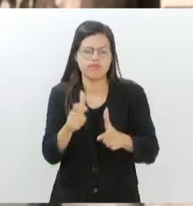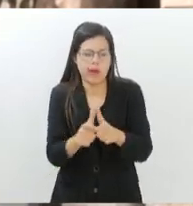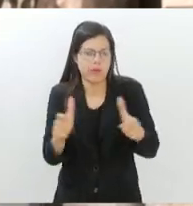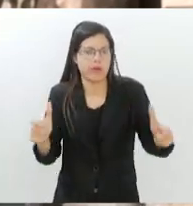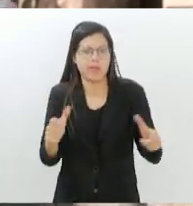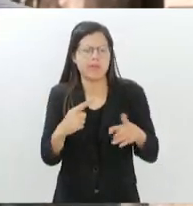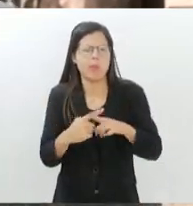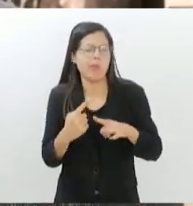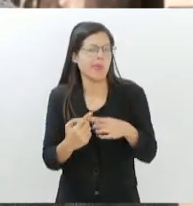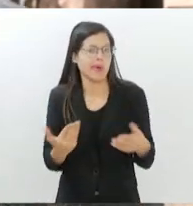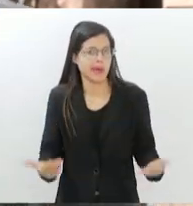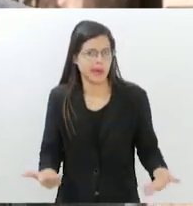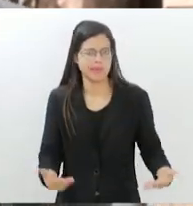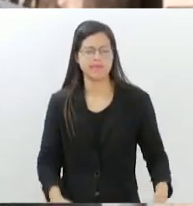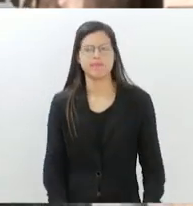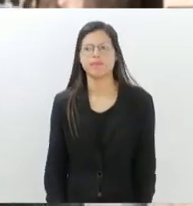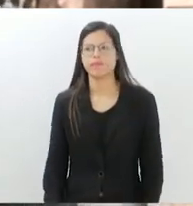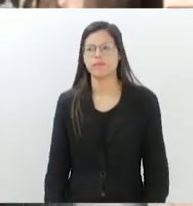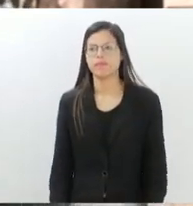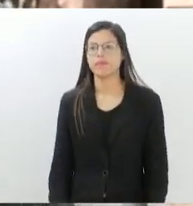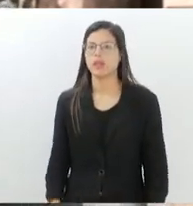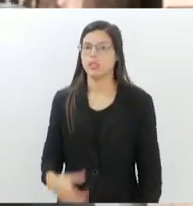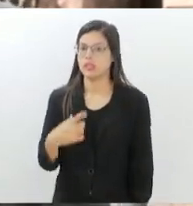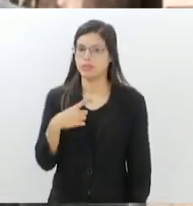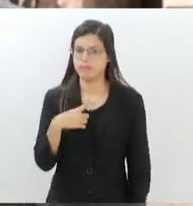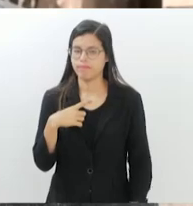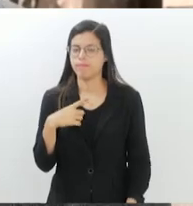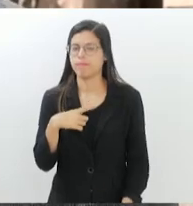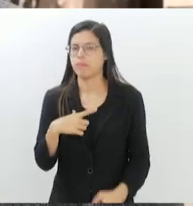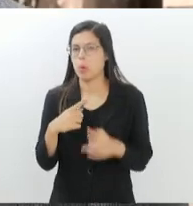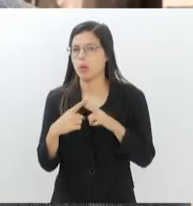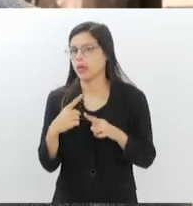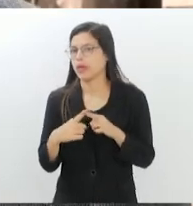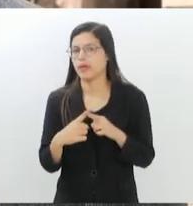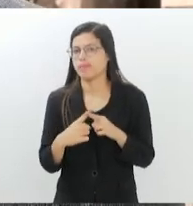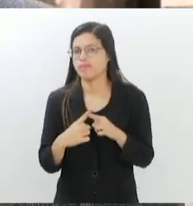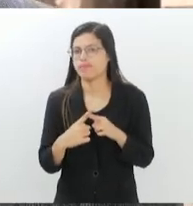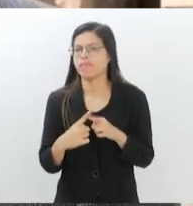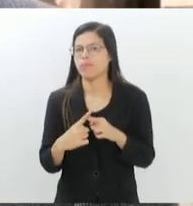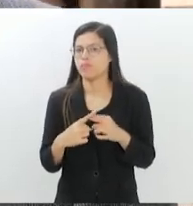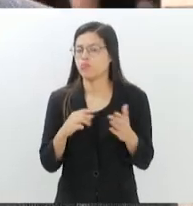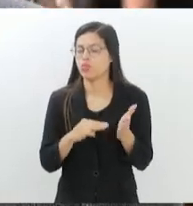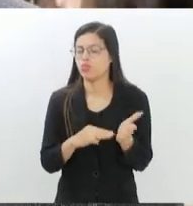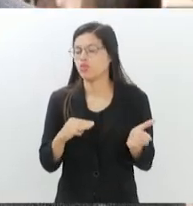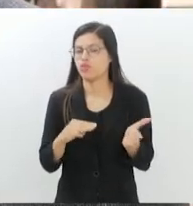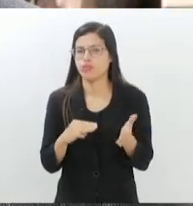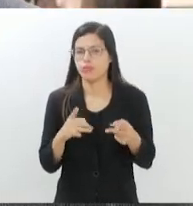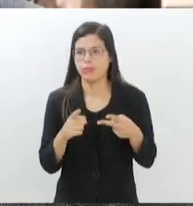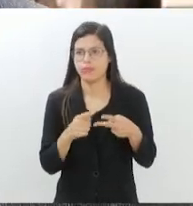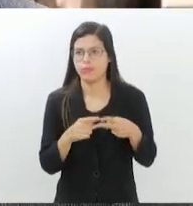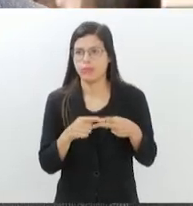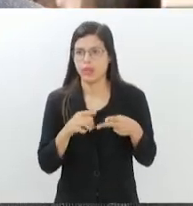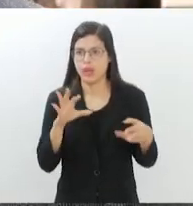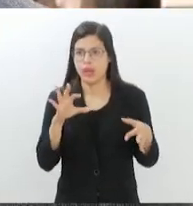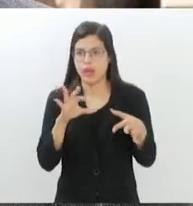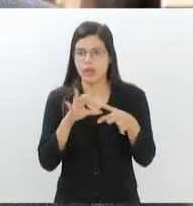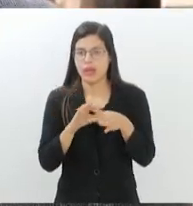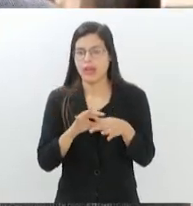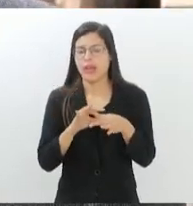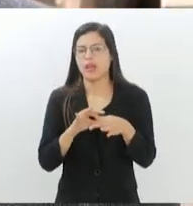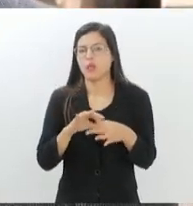específico? Tem um motivo específico, são dois. O primeiro é relacionado ao